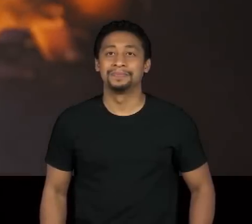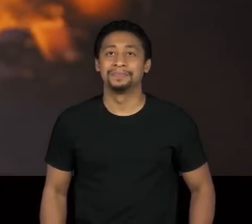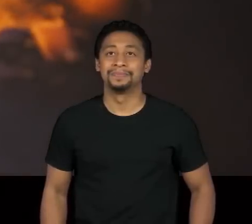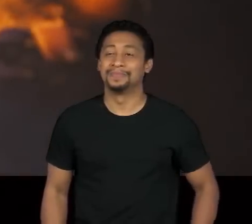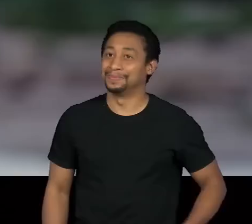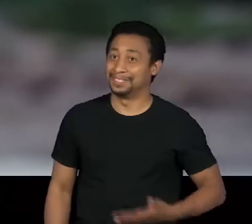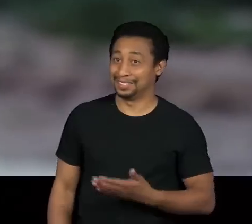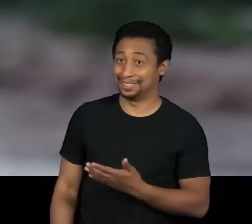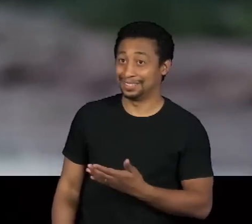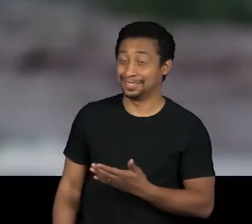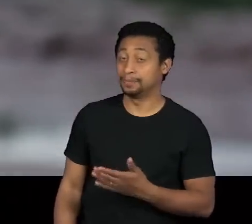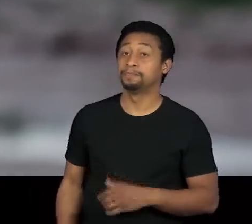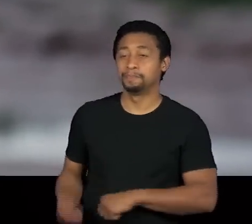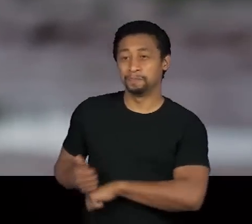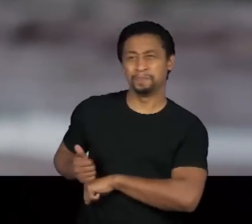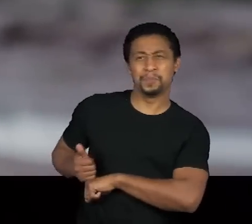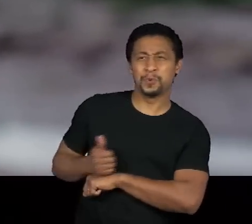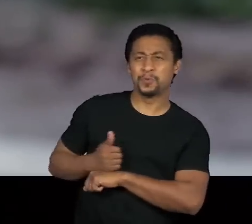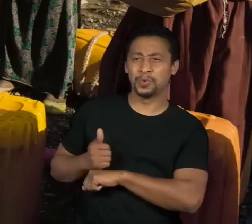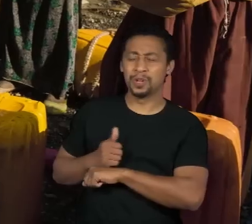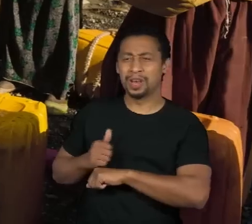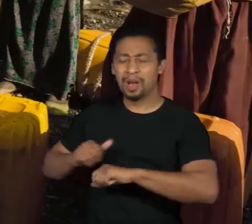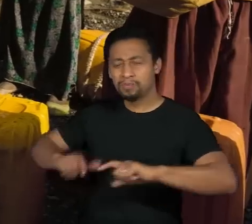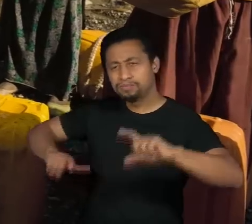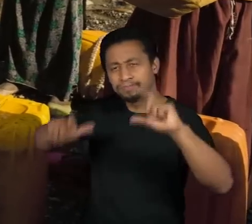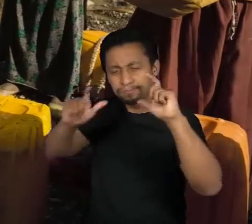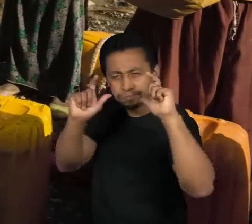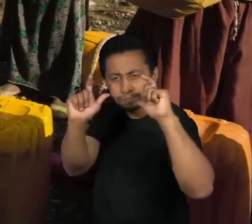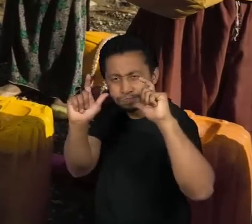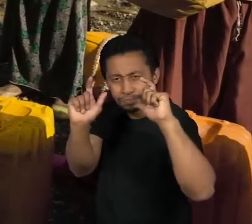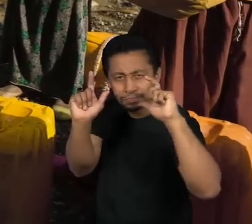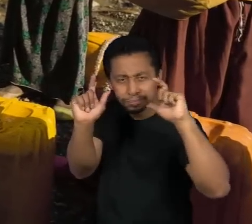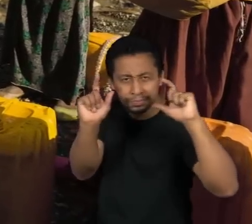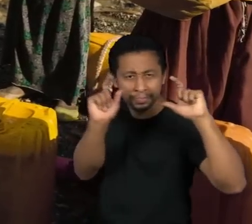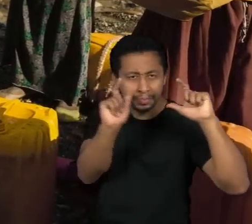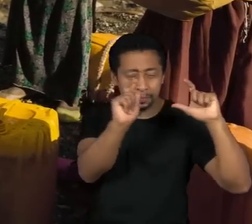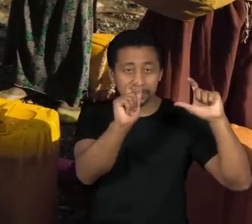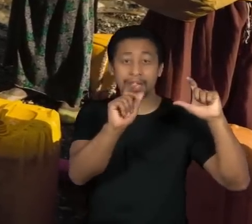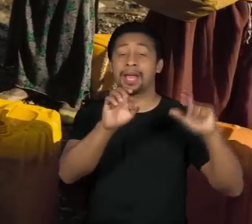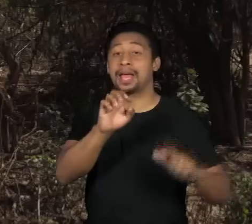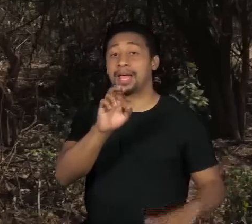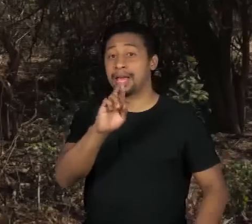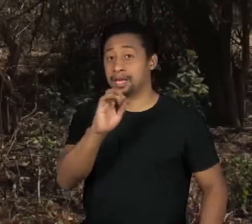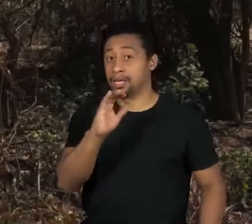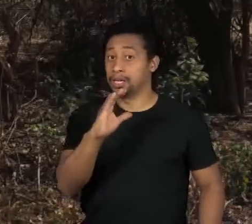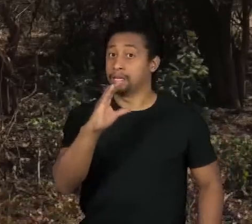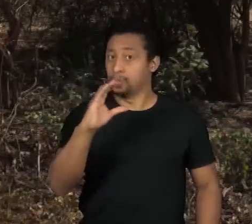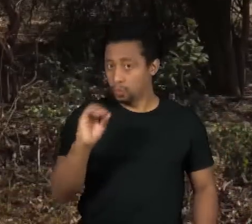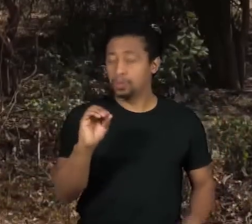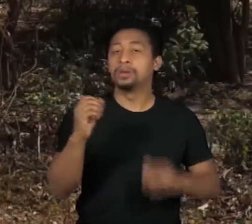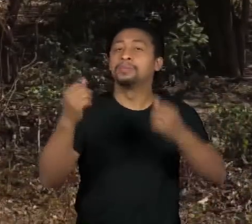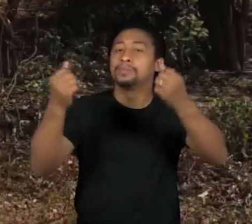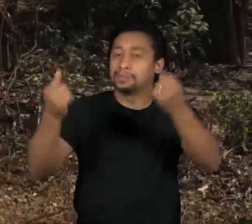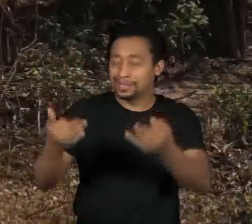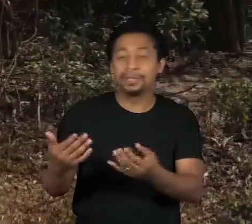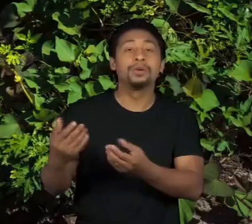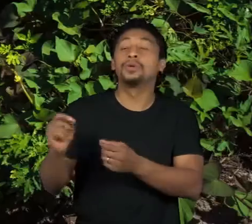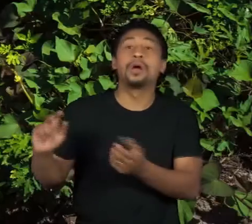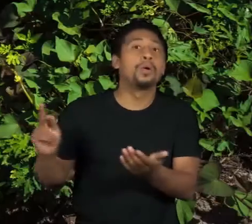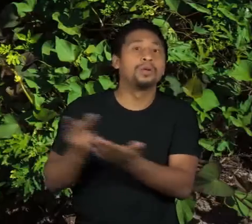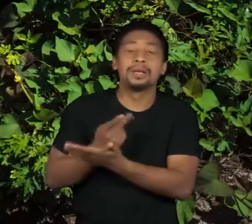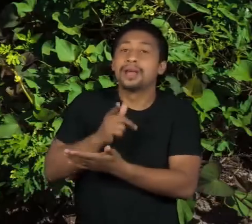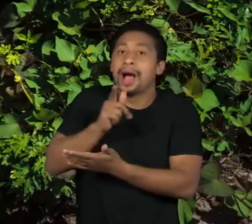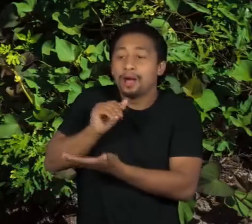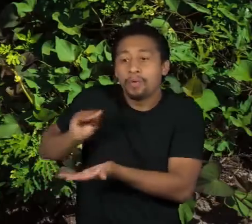O fotógrafo documental Érico Hiller registra em livro a escassez de água limpa e a falta de saneamento que